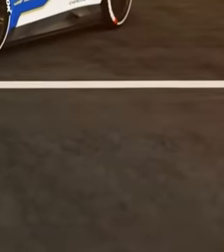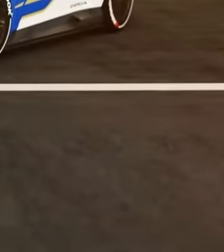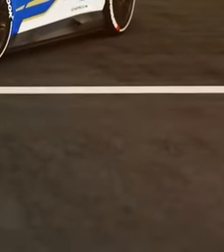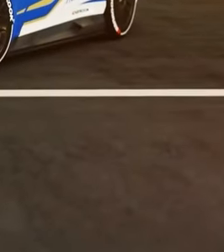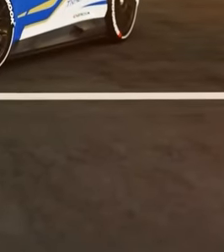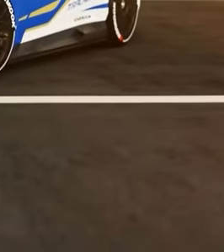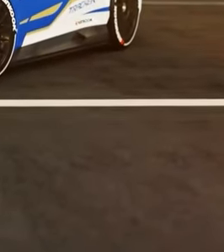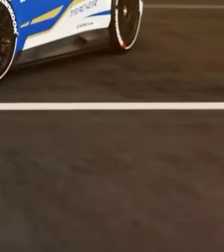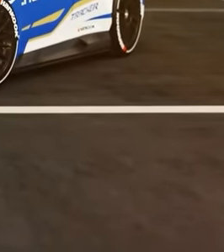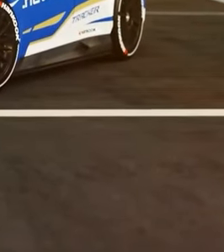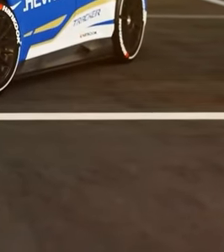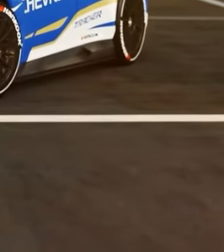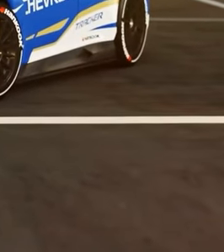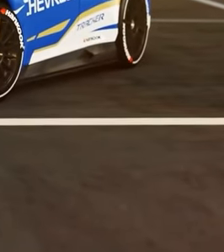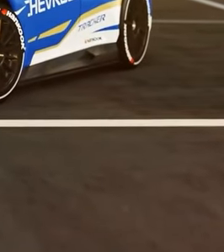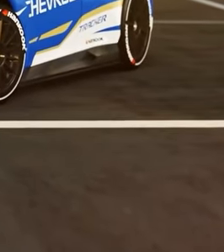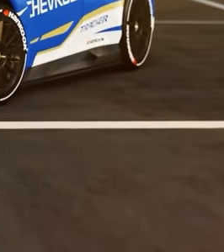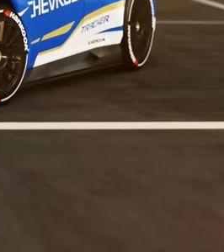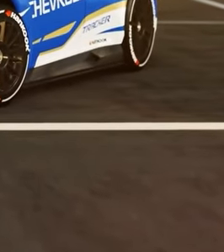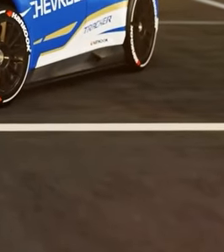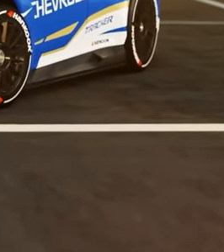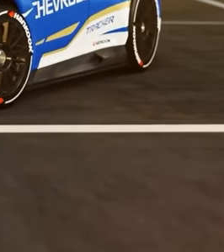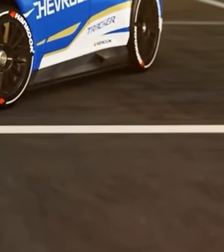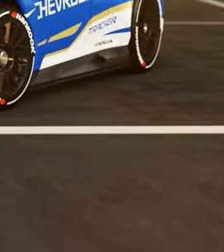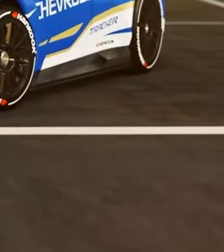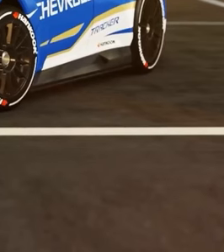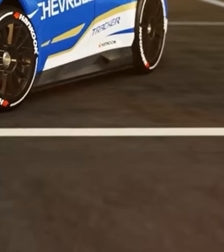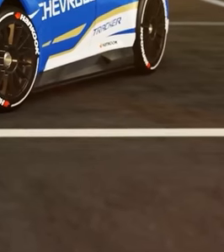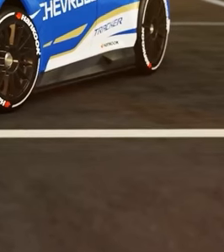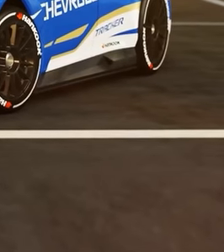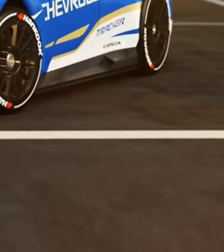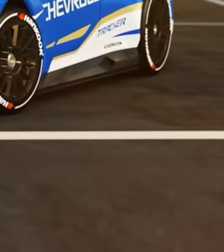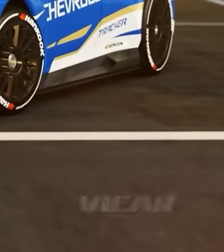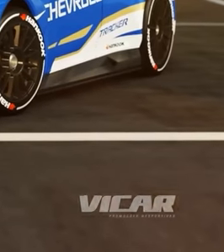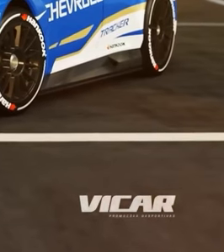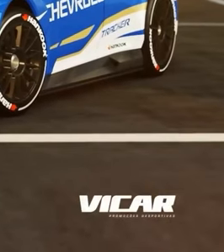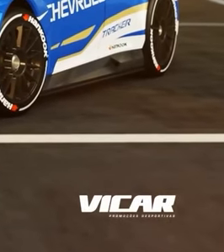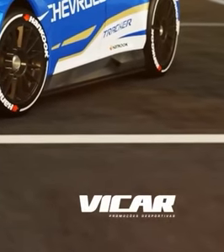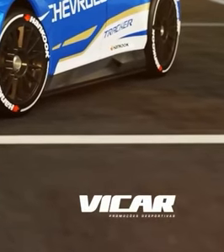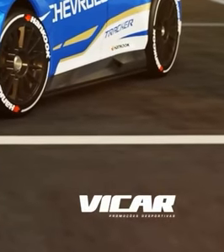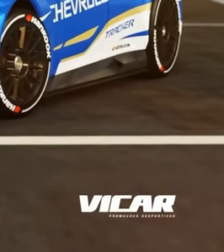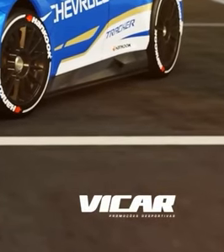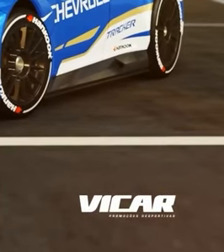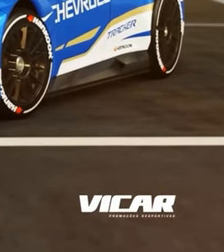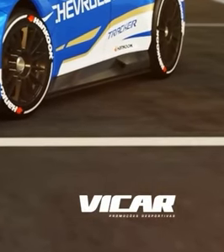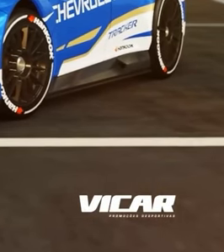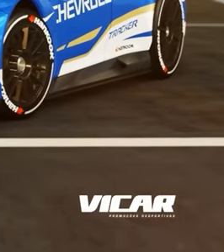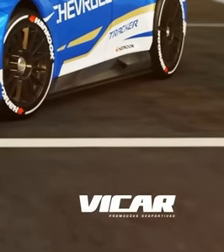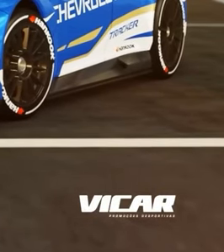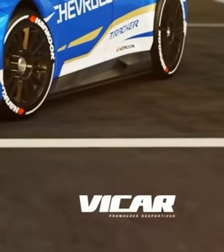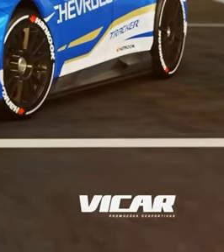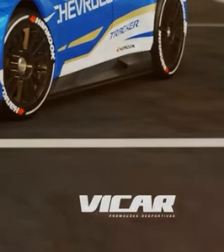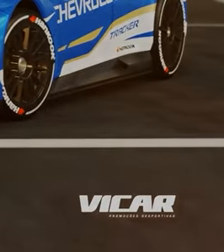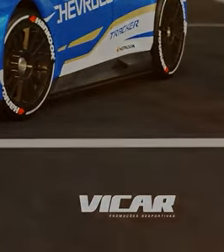lê-se Stock Car pro series 2025 uma nova era roteiro de áudio